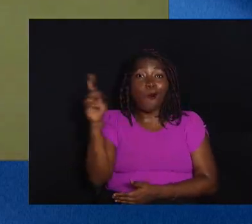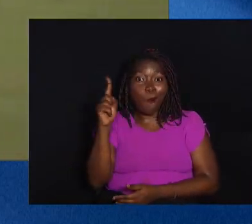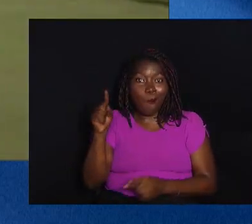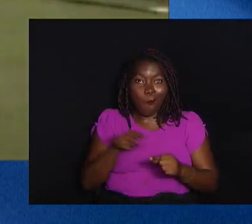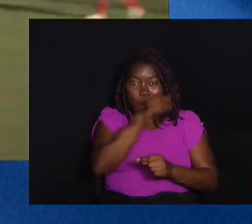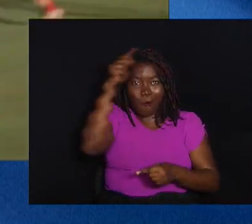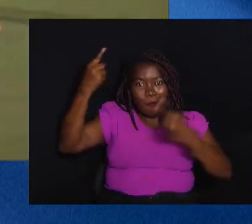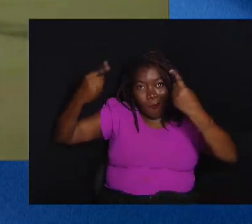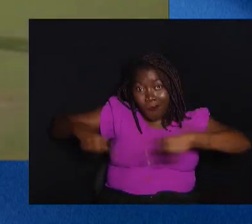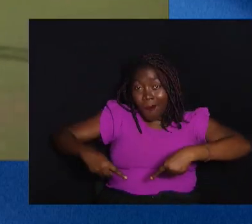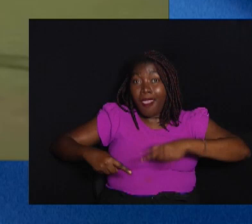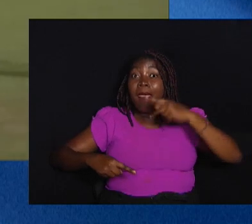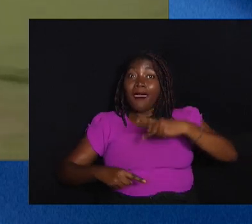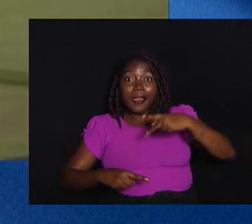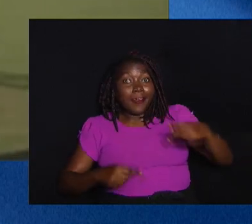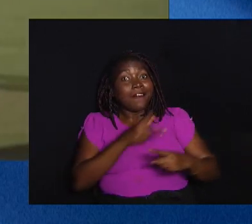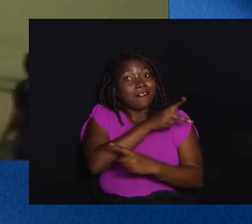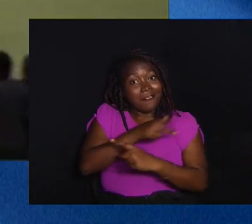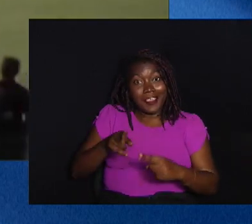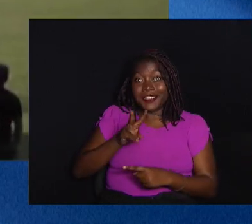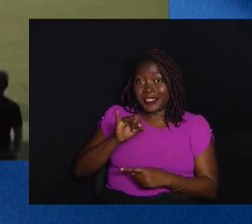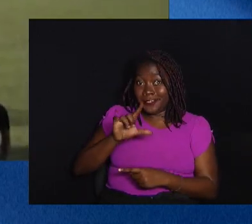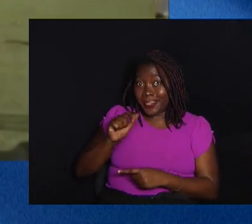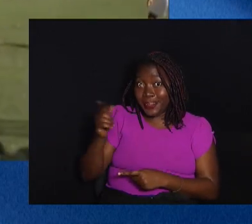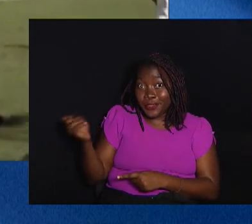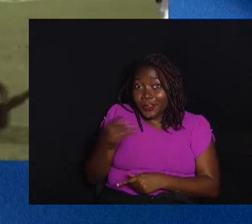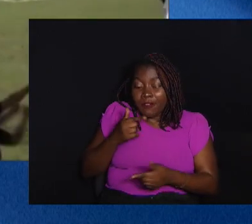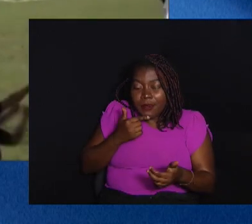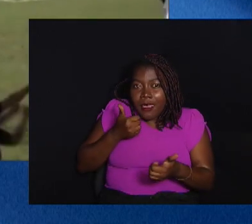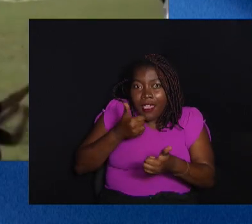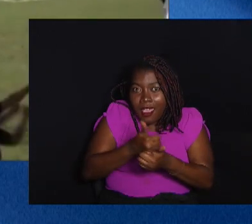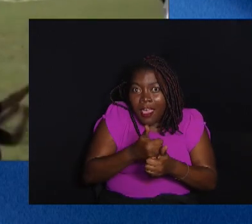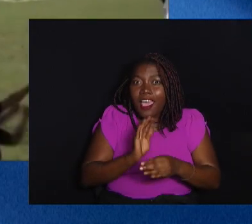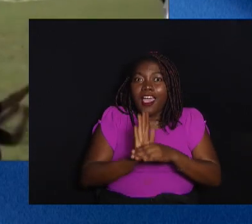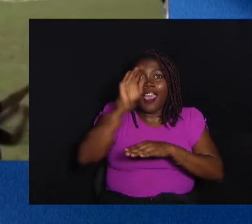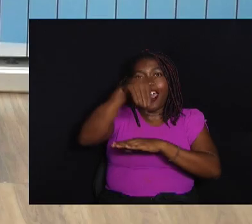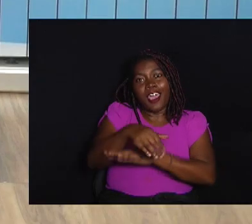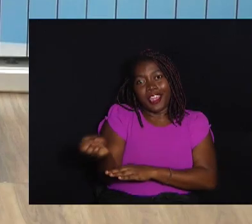Preta vence Vila Nova e se aproxima da vaga à próxima fase.